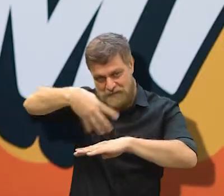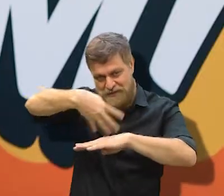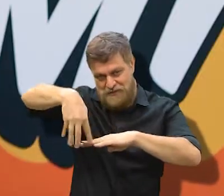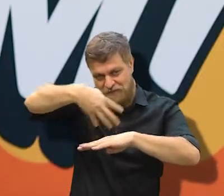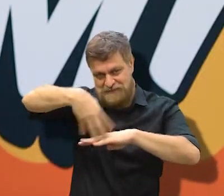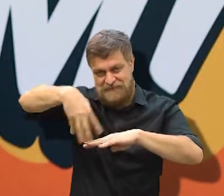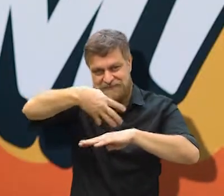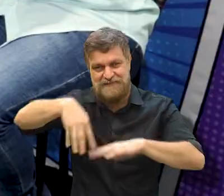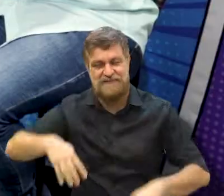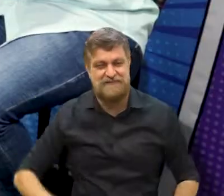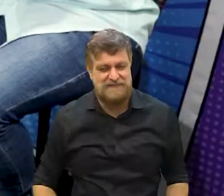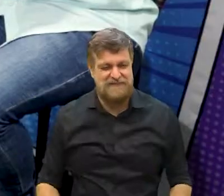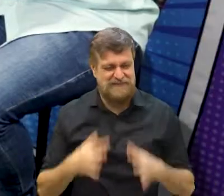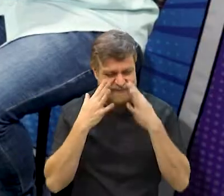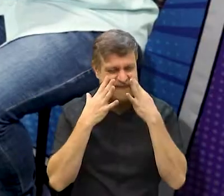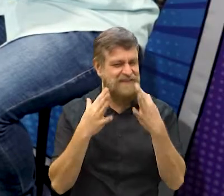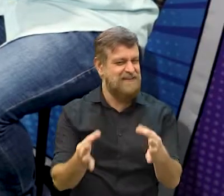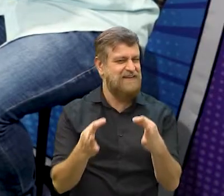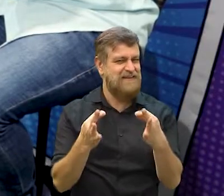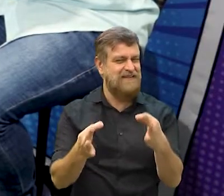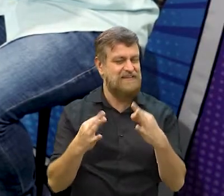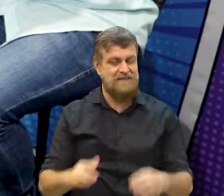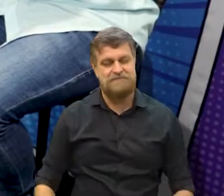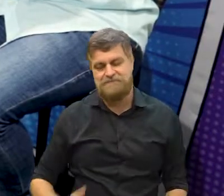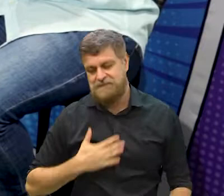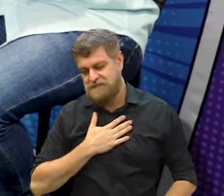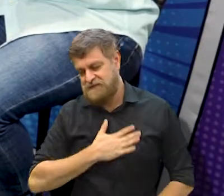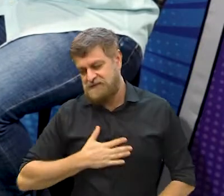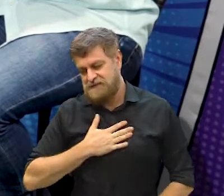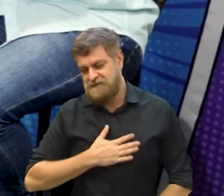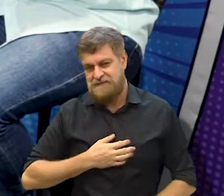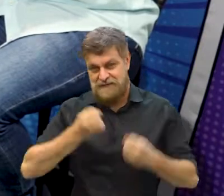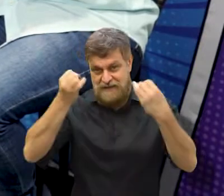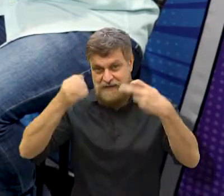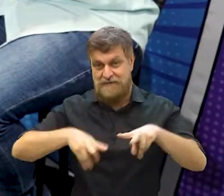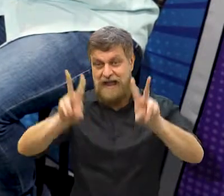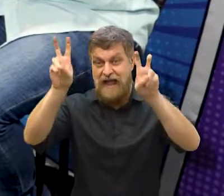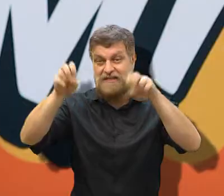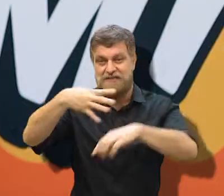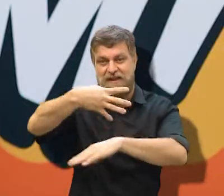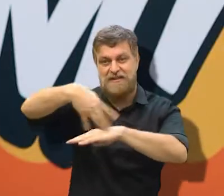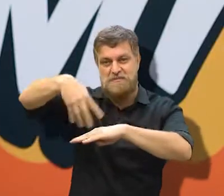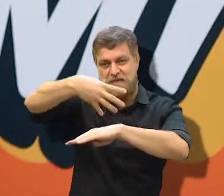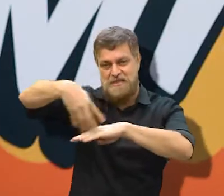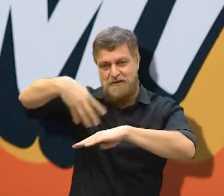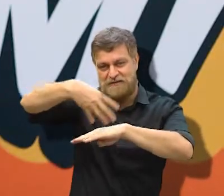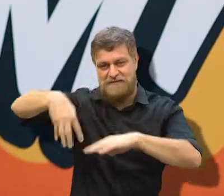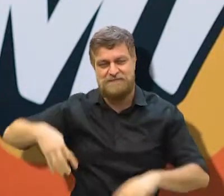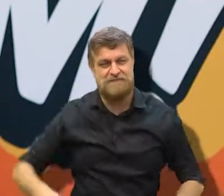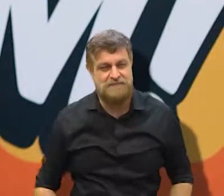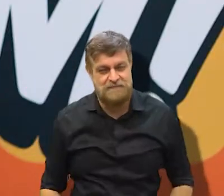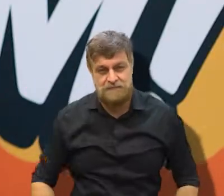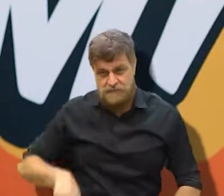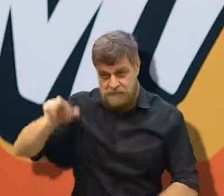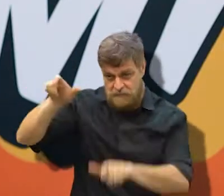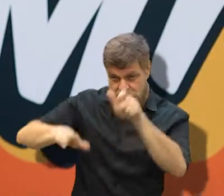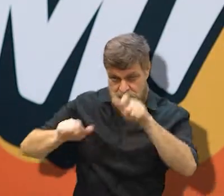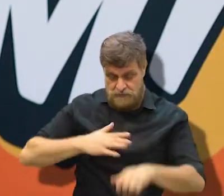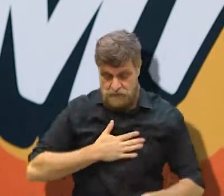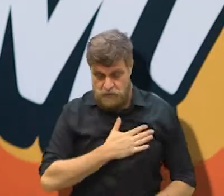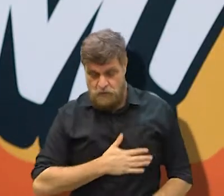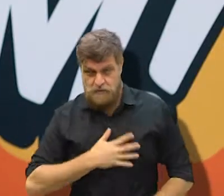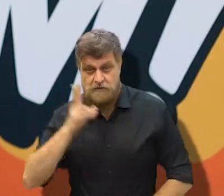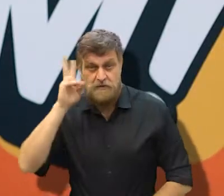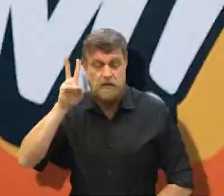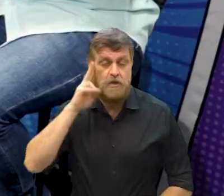Mas fiquem atentos aí, tá bom, pessoal? Vai ser um prazer também falar do Beatles. Combinado. Bom, e aí, o pessoal de casa